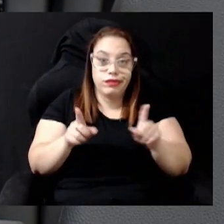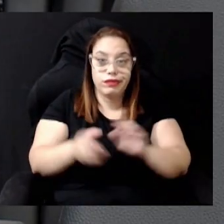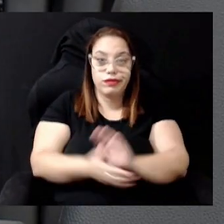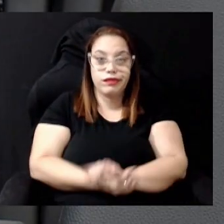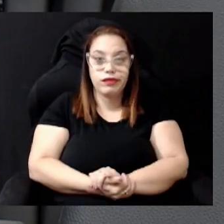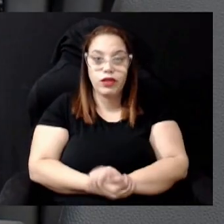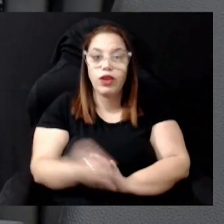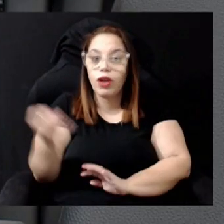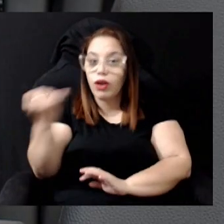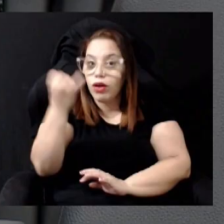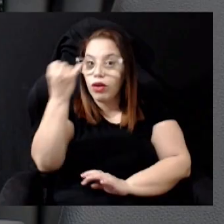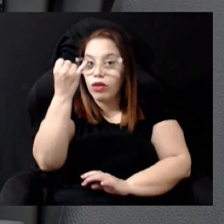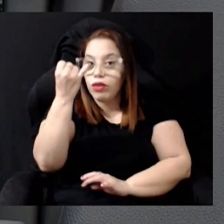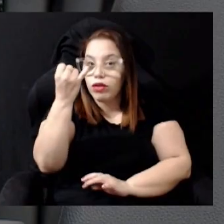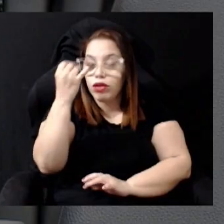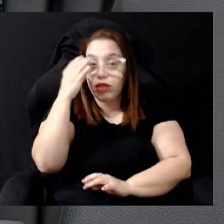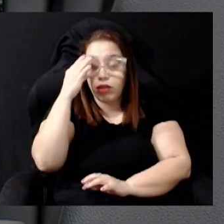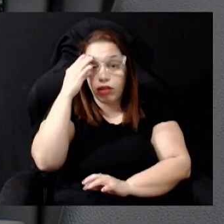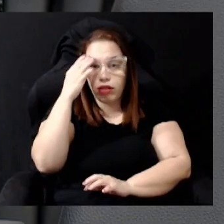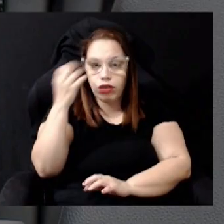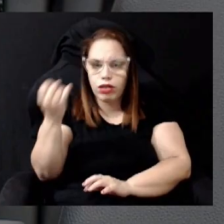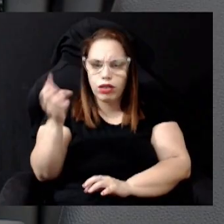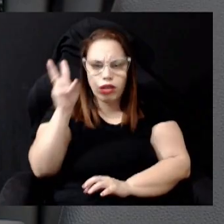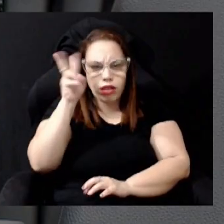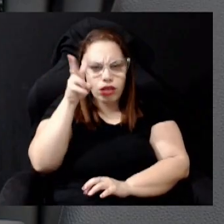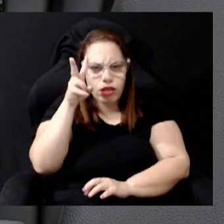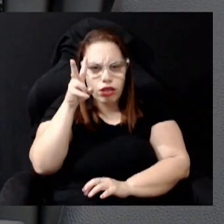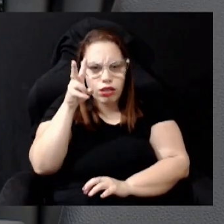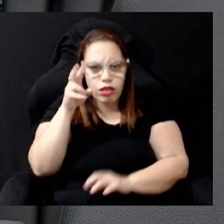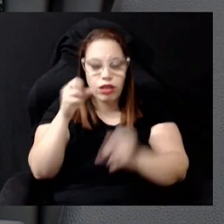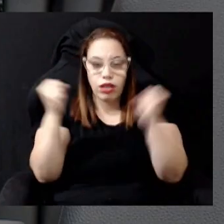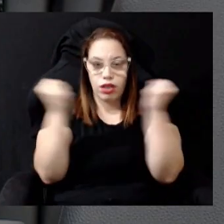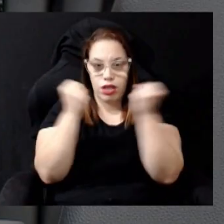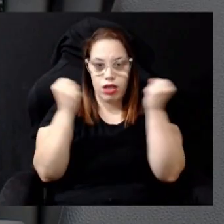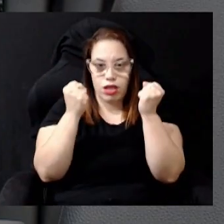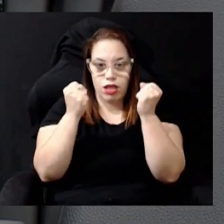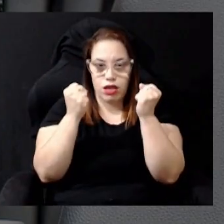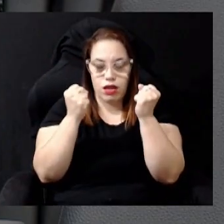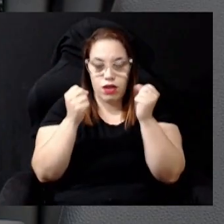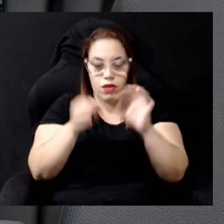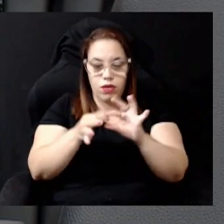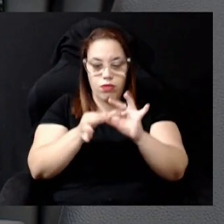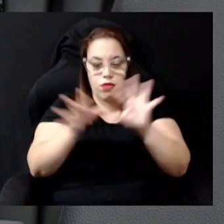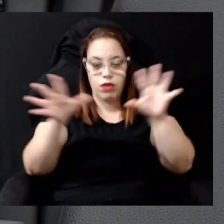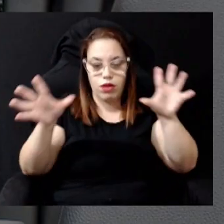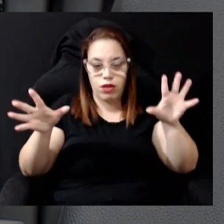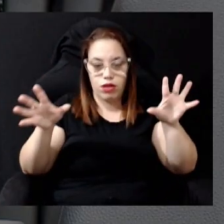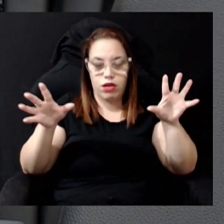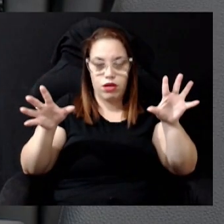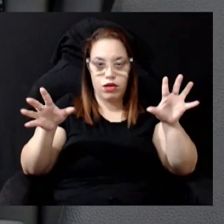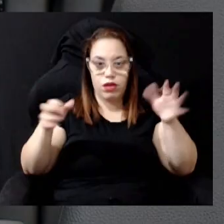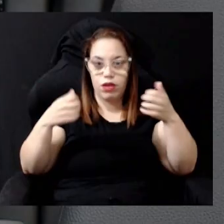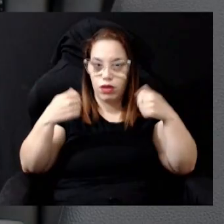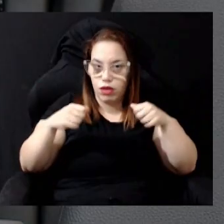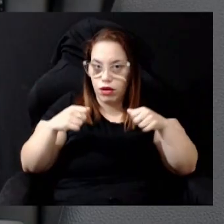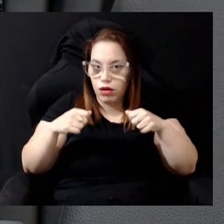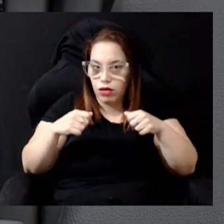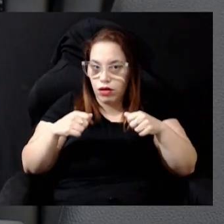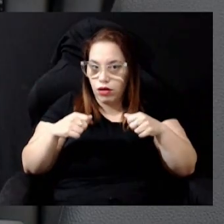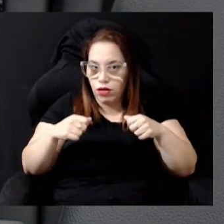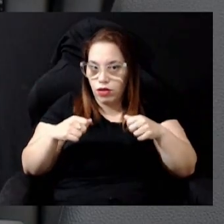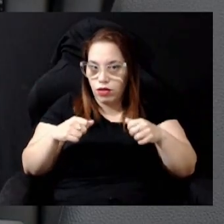Carla, ressaltar, são as academias ao ar livre. Embora ainda precise em alguns bairros,